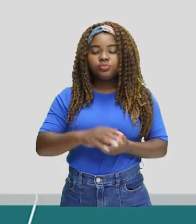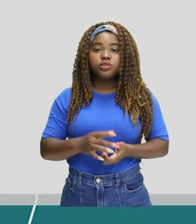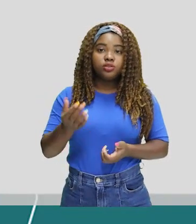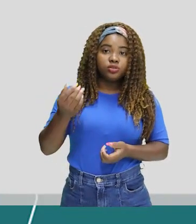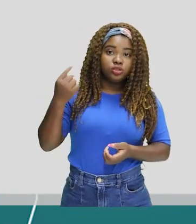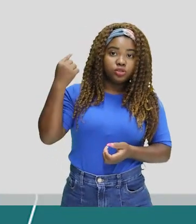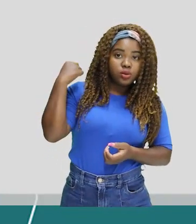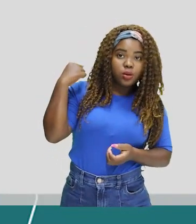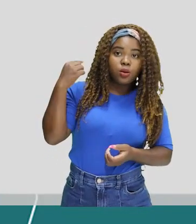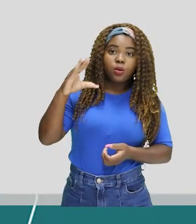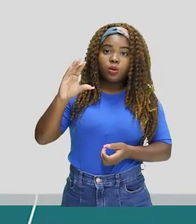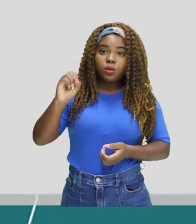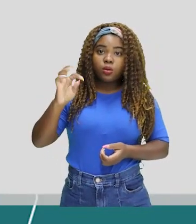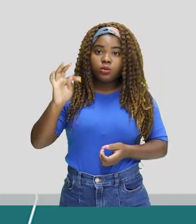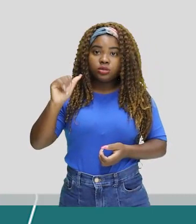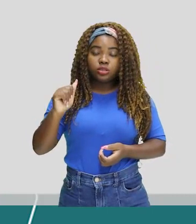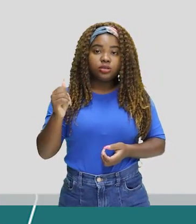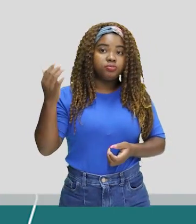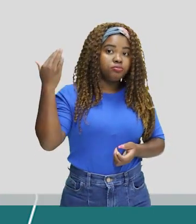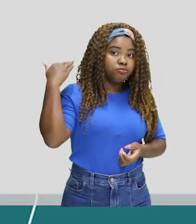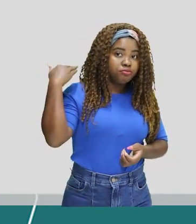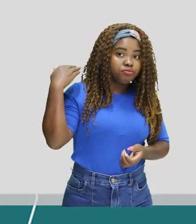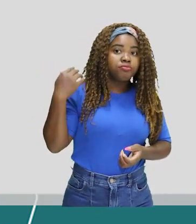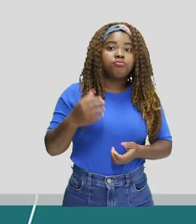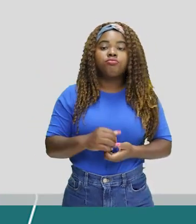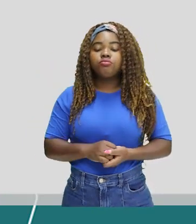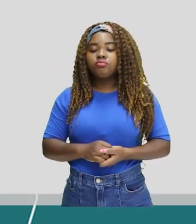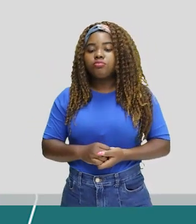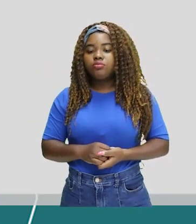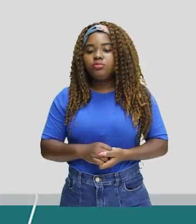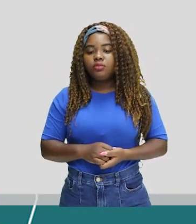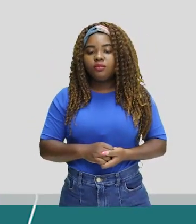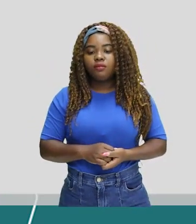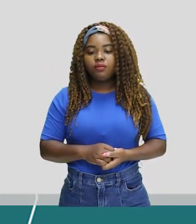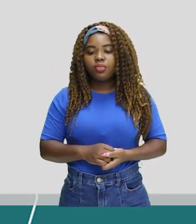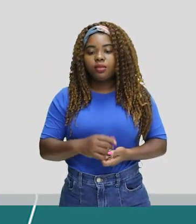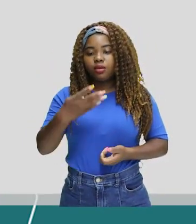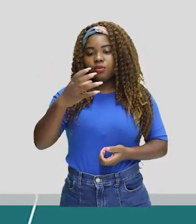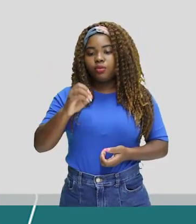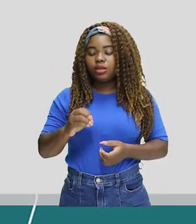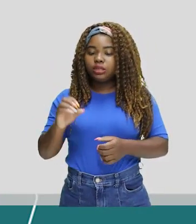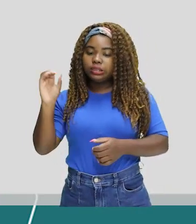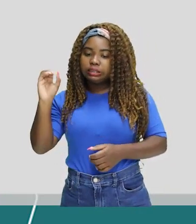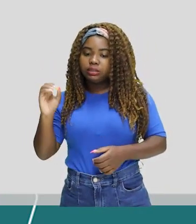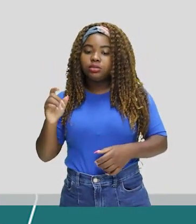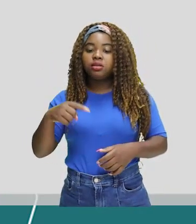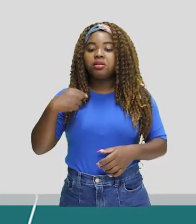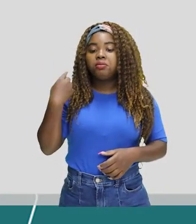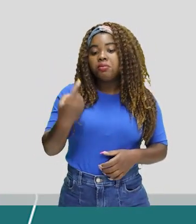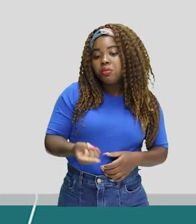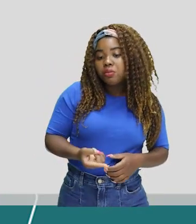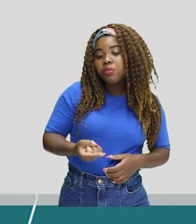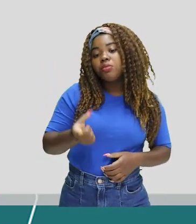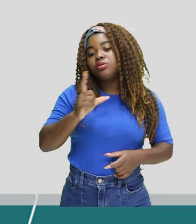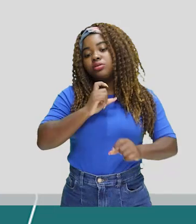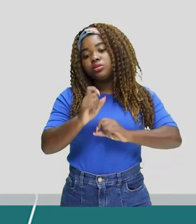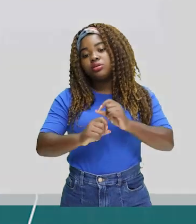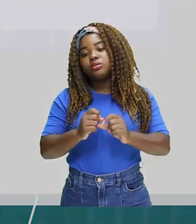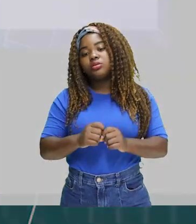a abertura de 40 graus, citadas anteriormente. Depois disso, o atleta realiza